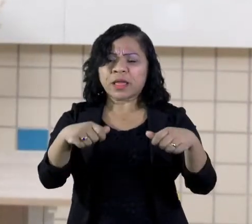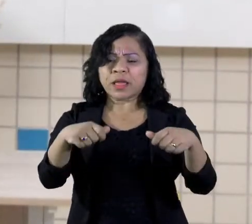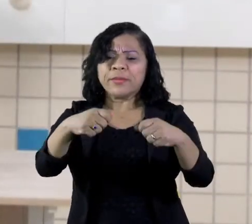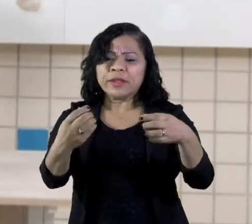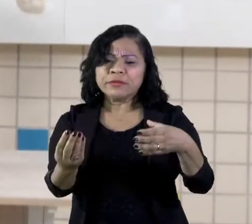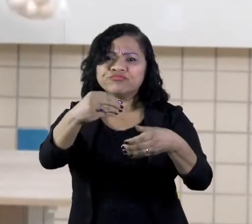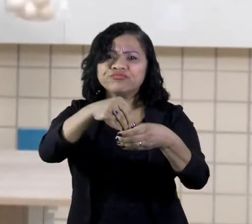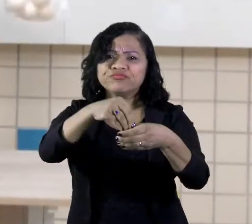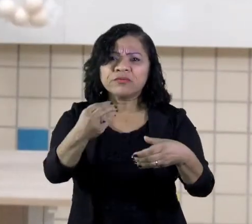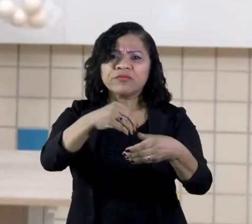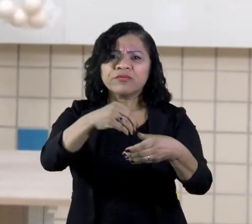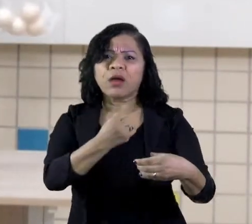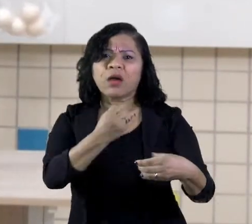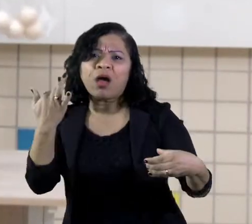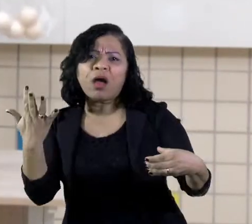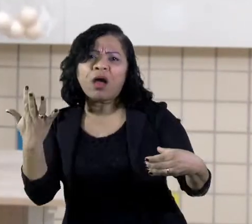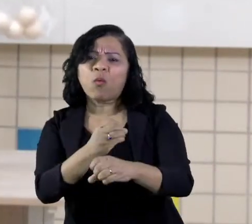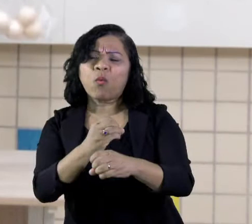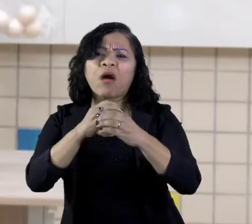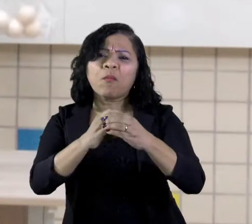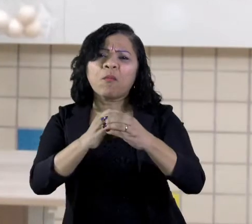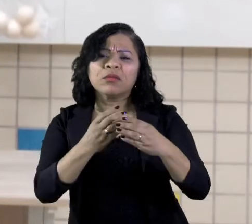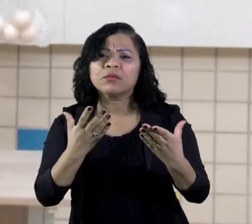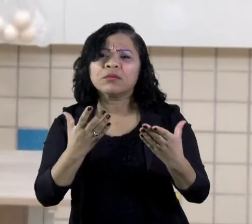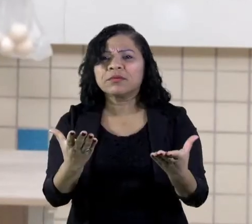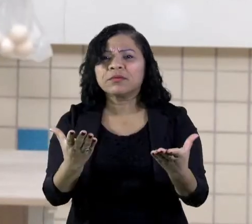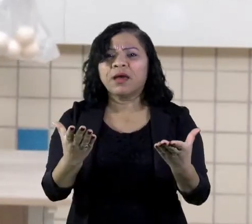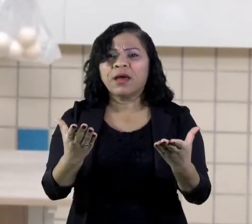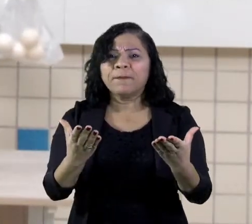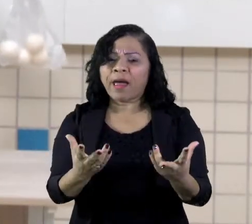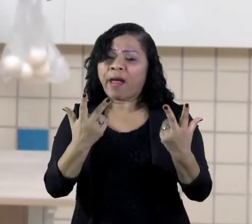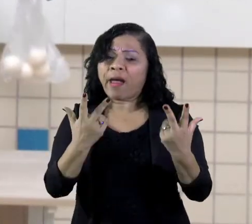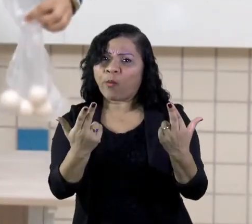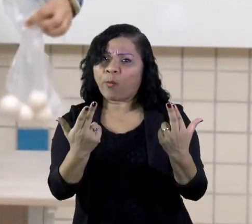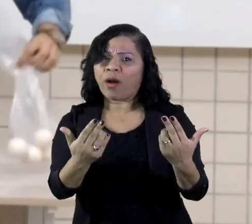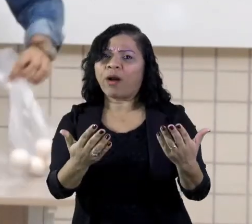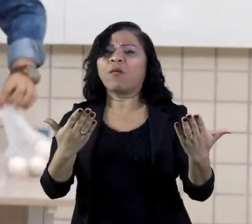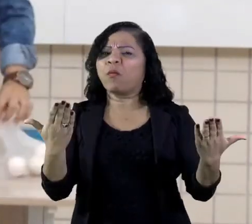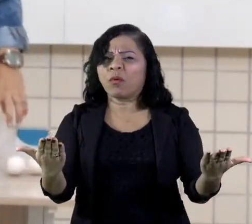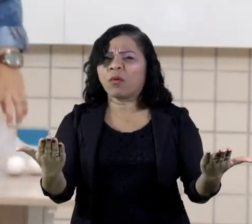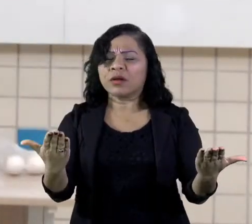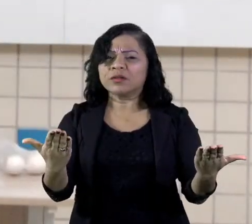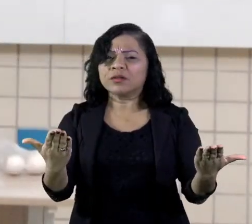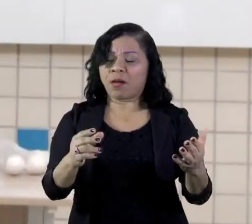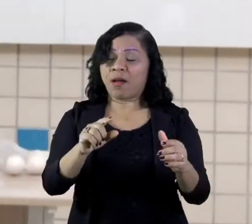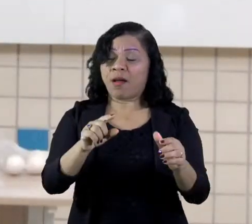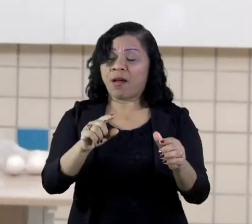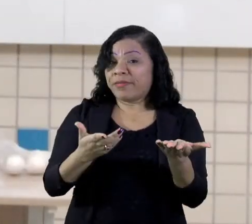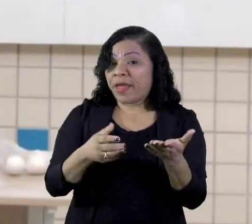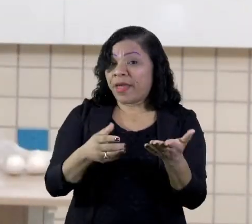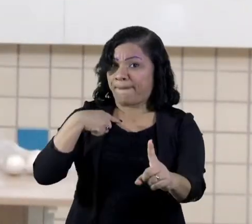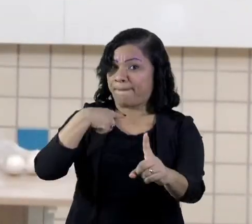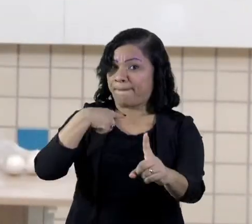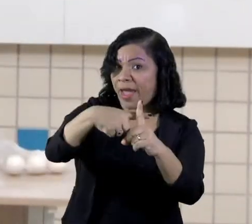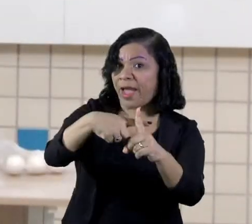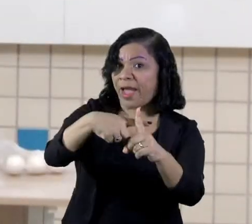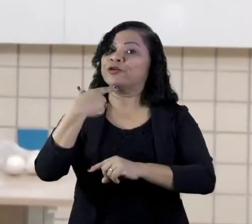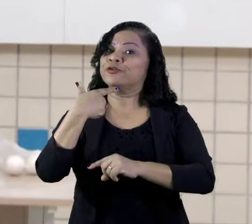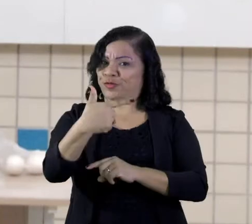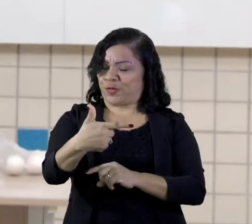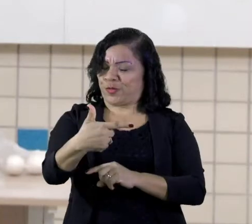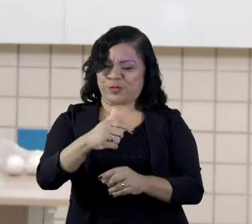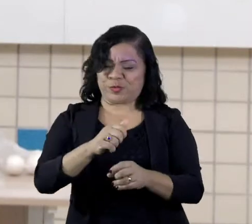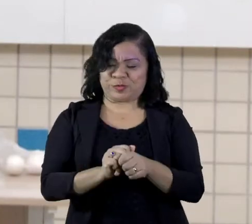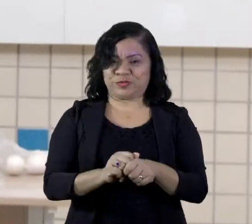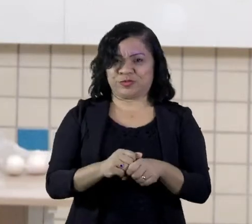quantas bolinhas de isopor nesse saco tem menos para ser a mesma quantidade? Mais 2 isopores. 2 bolinhas de isopor, exatamente. Vou